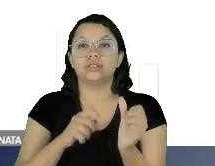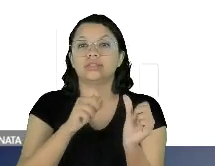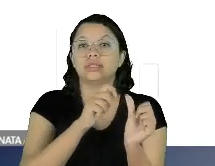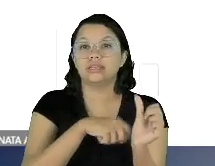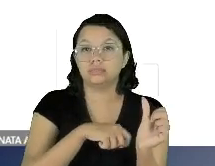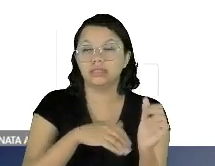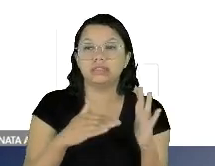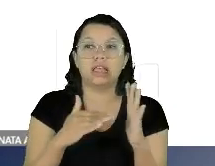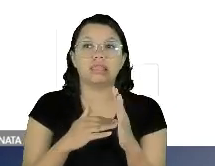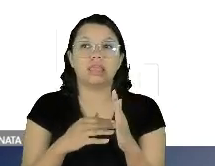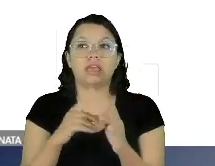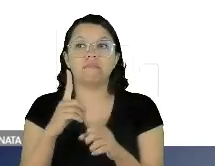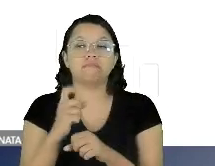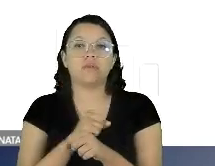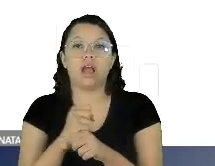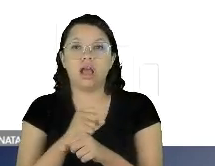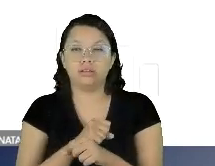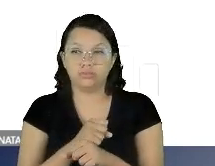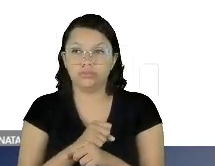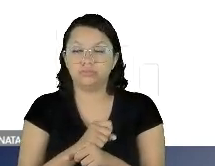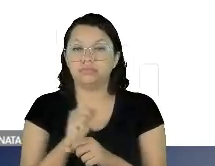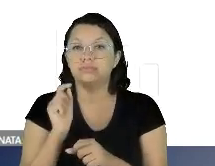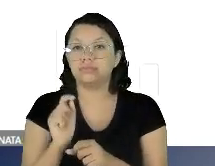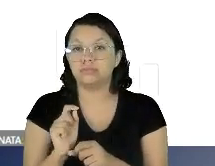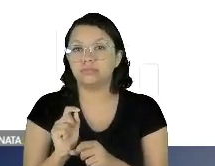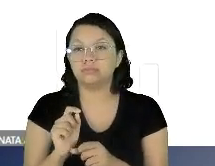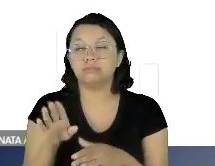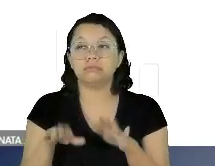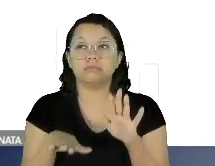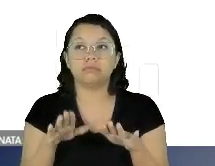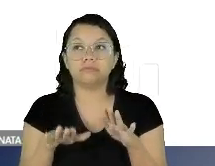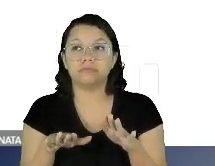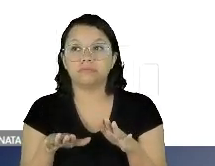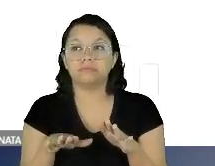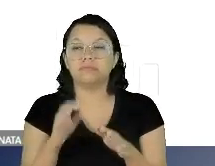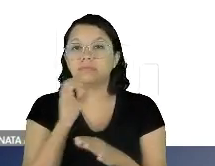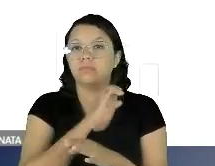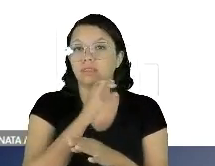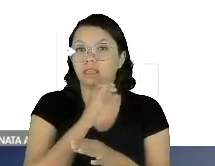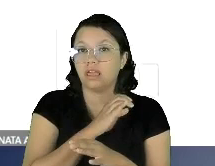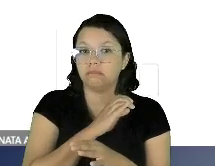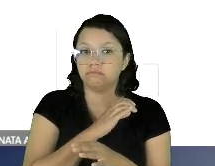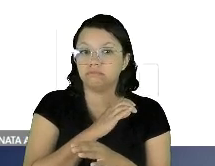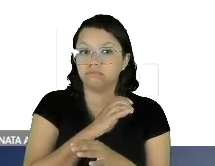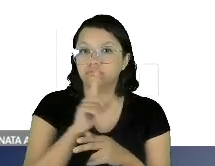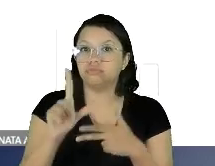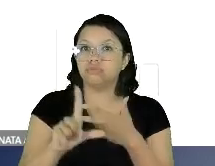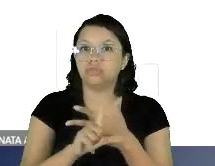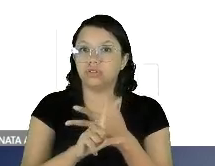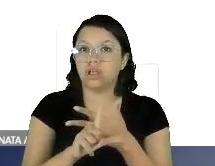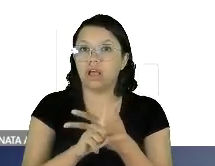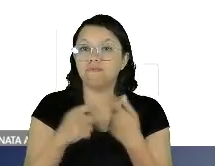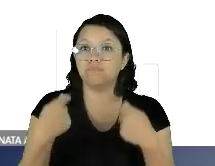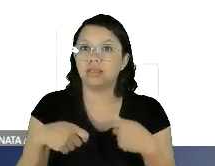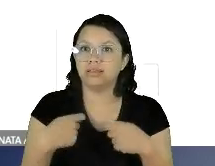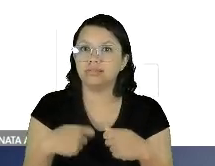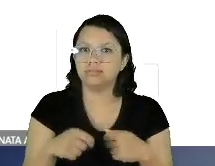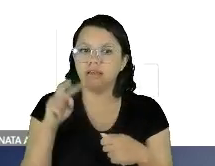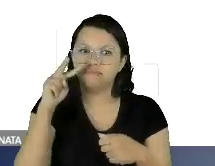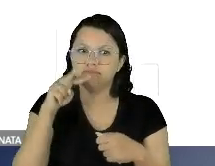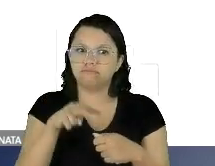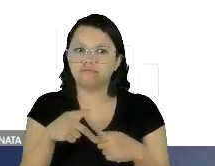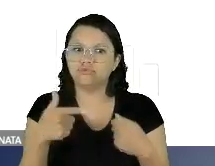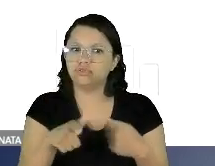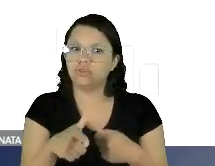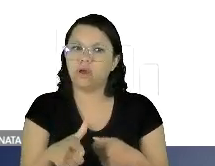ano, que talvez em breve o legislador tenha que rever isso, porque hoje em